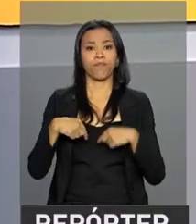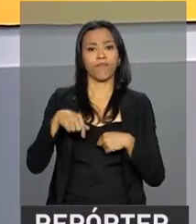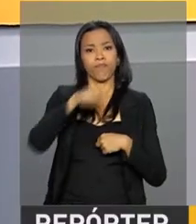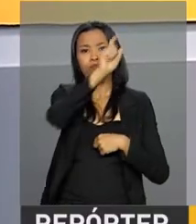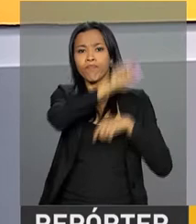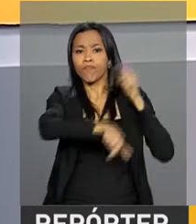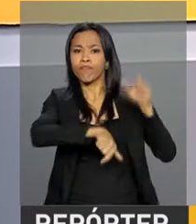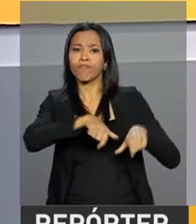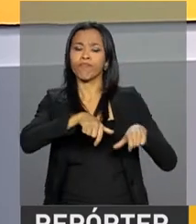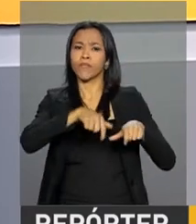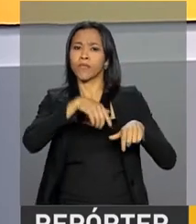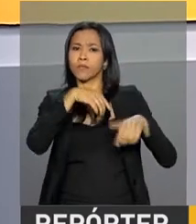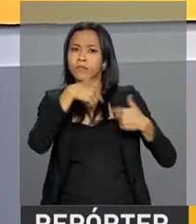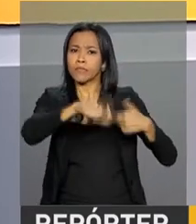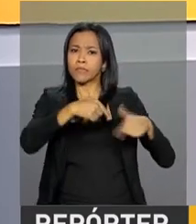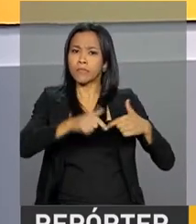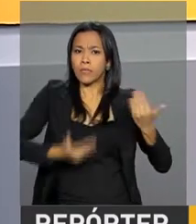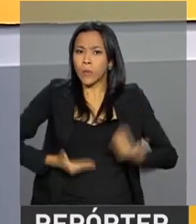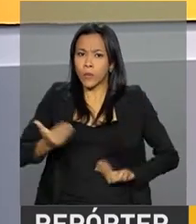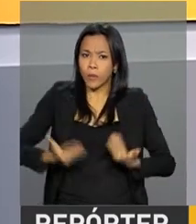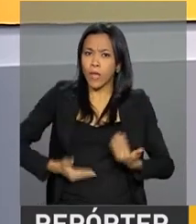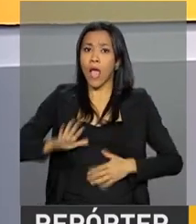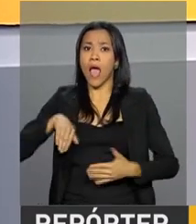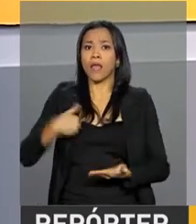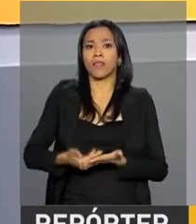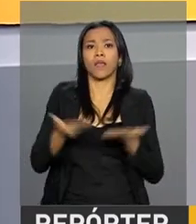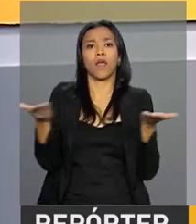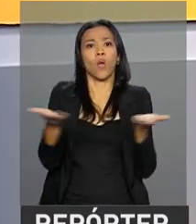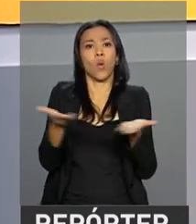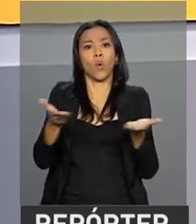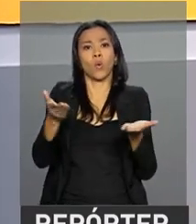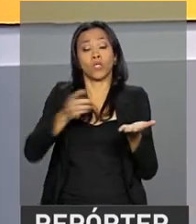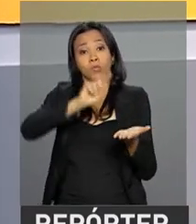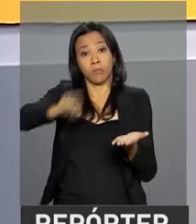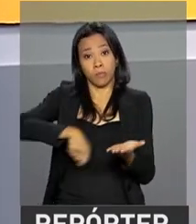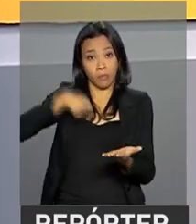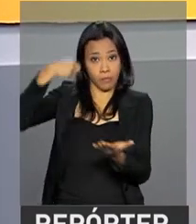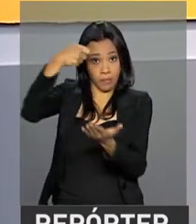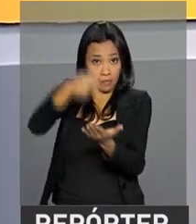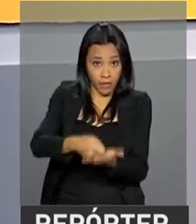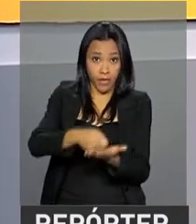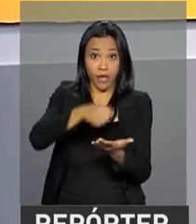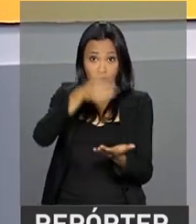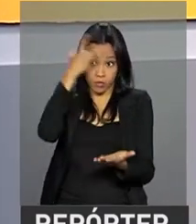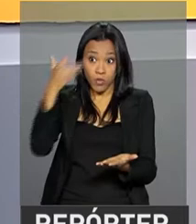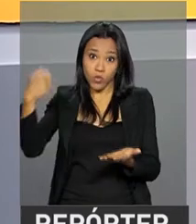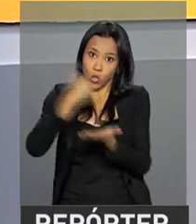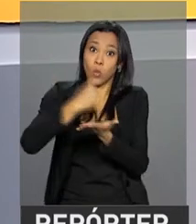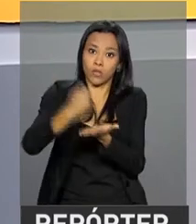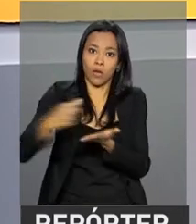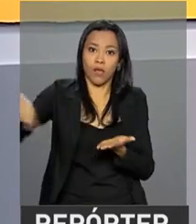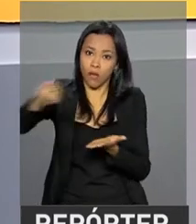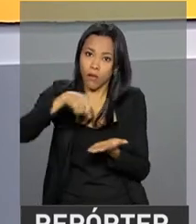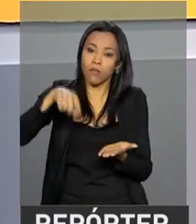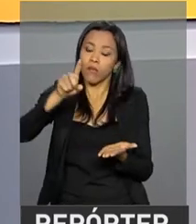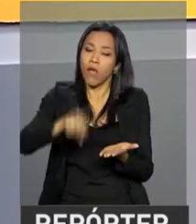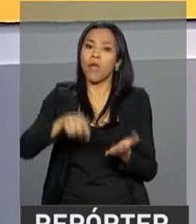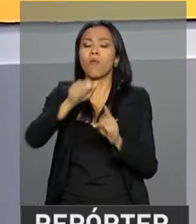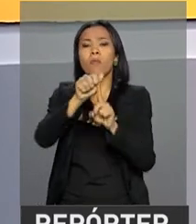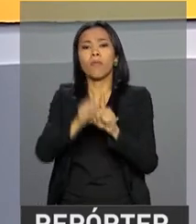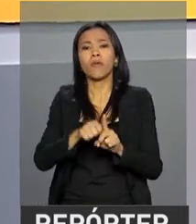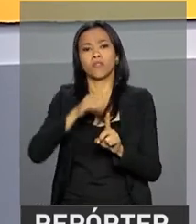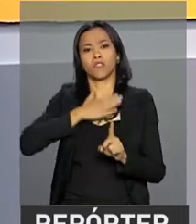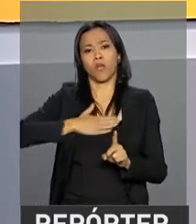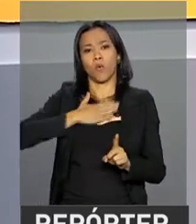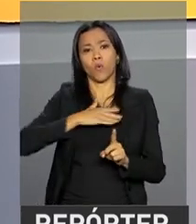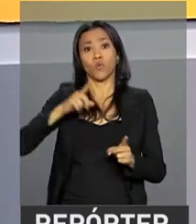empregadores domésticos têm até hoje para pagarem a arrecadação do E-Social referente ao mês de agosto. O documento